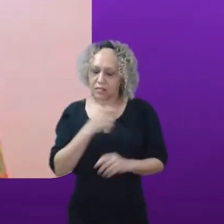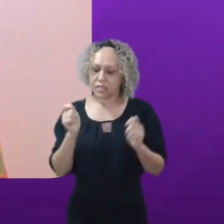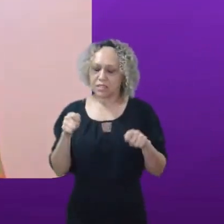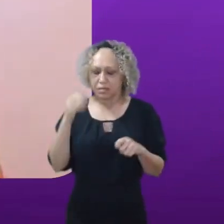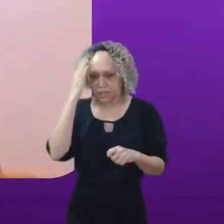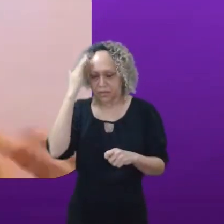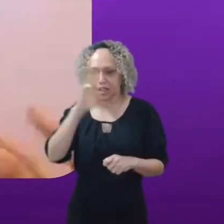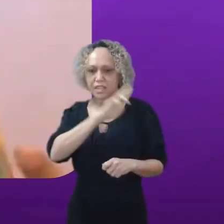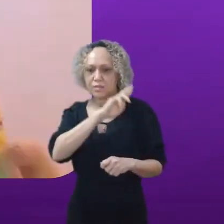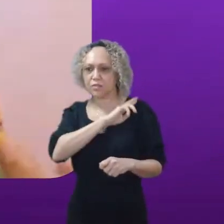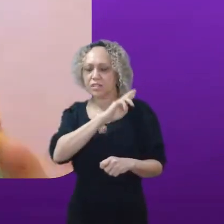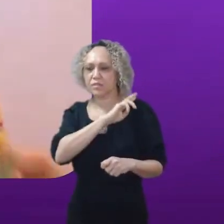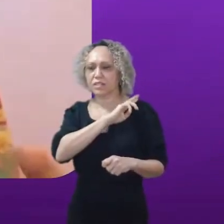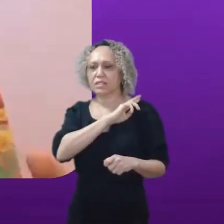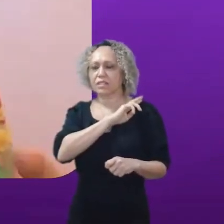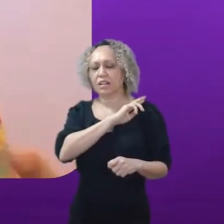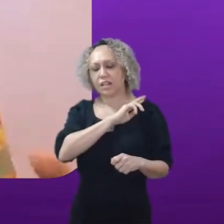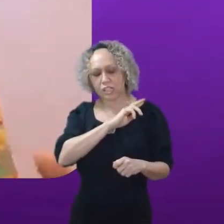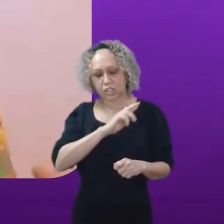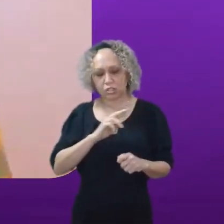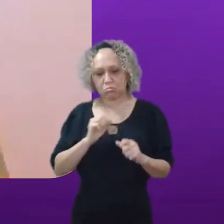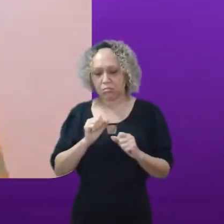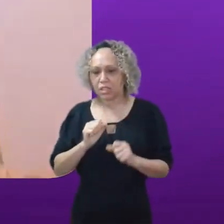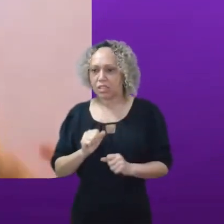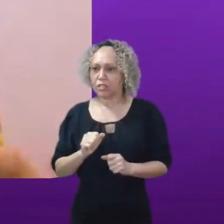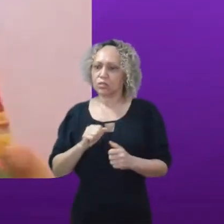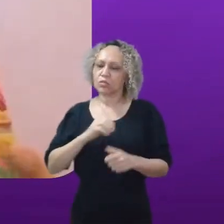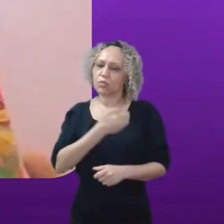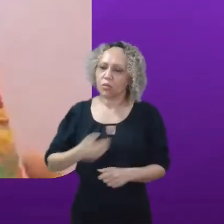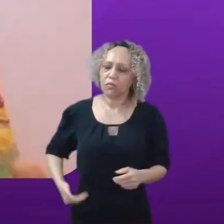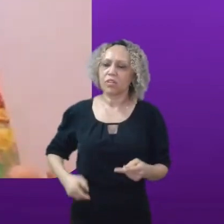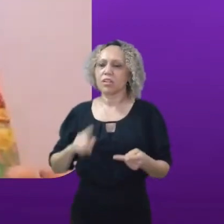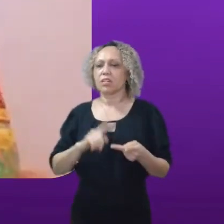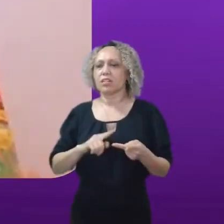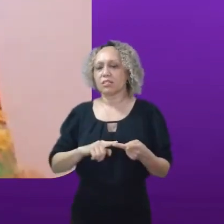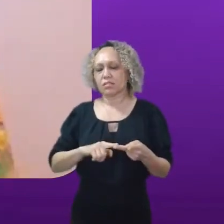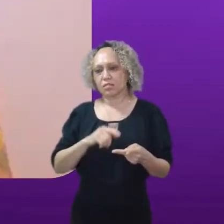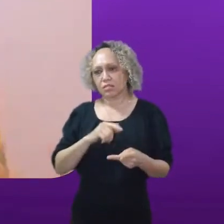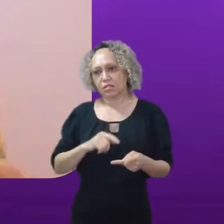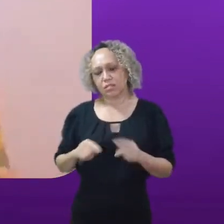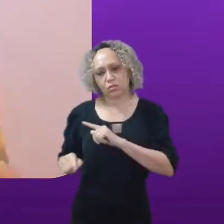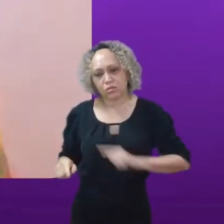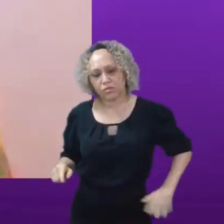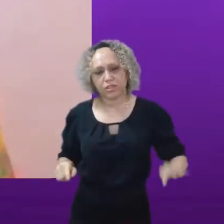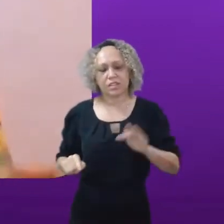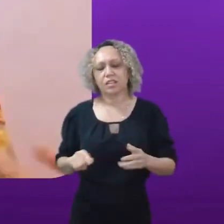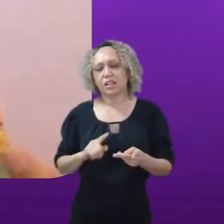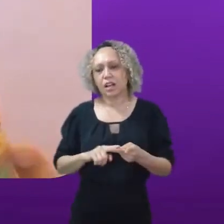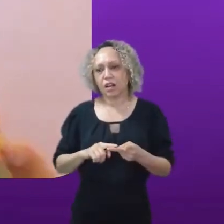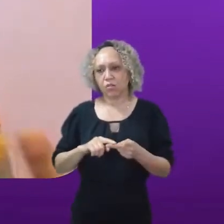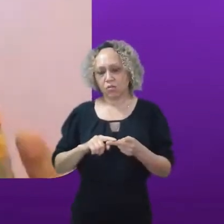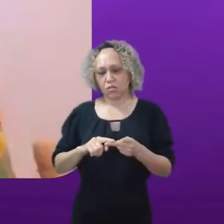a responsabilidade das gestões municipais, estaduais, a responsabilidade do legislativo também, das cidades,